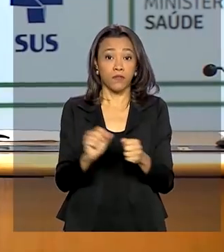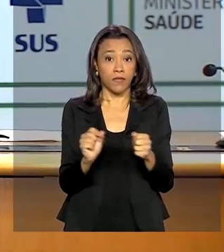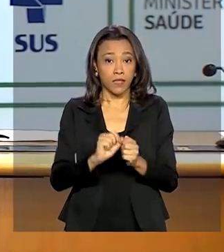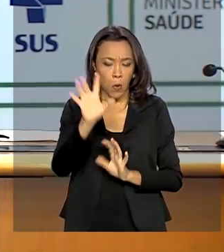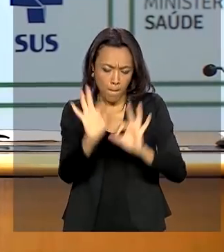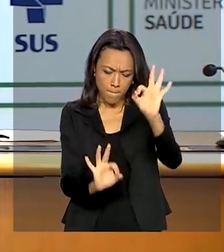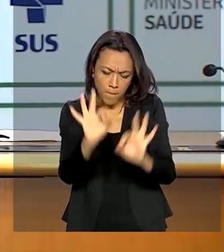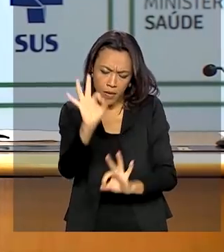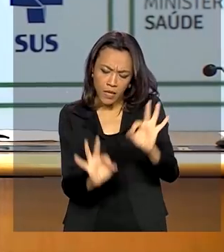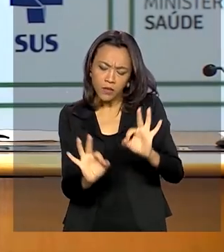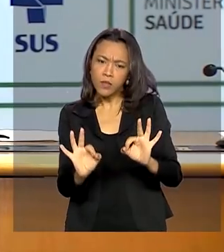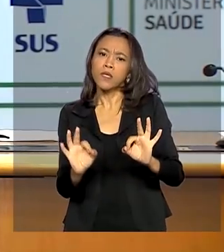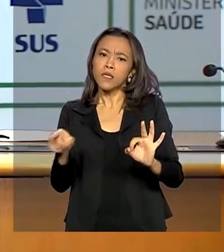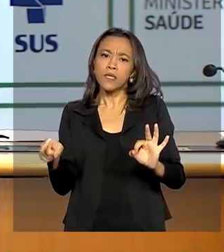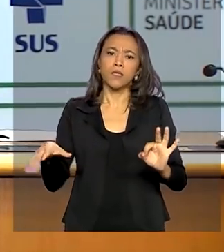compatibilize saúde e economia.